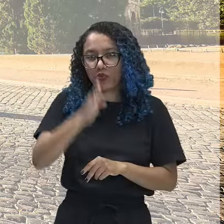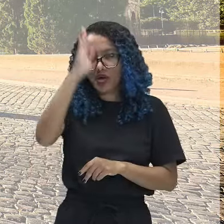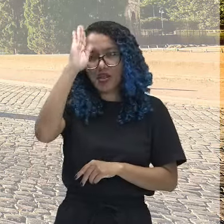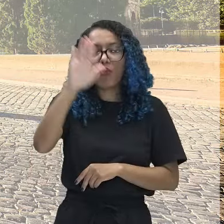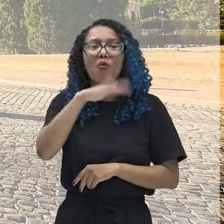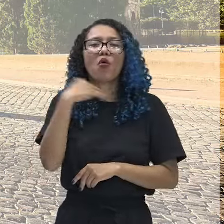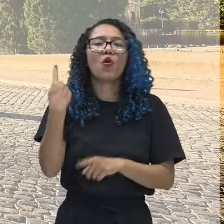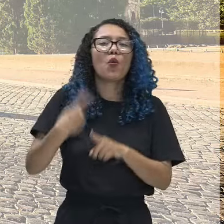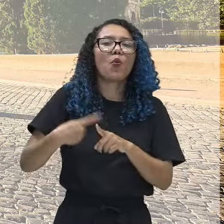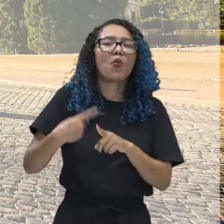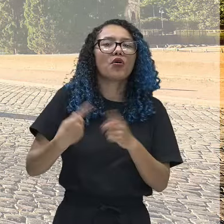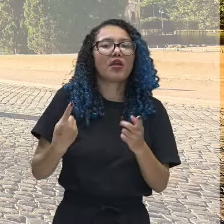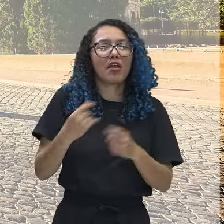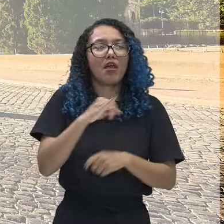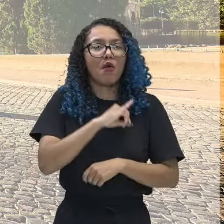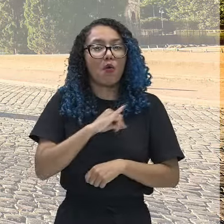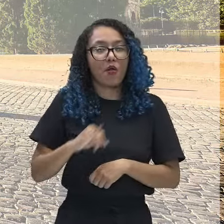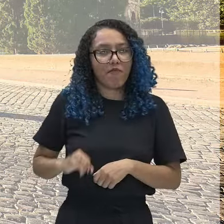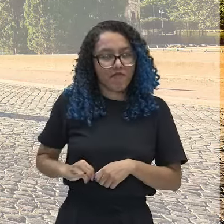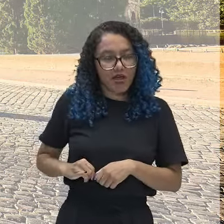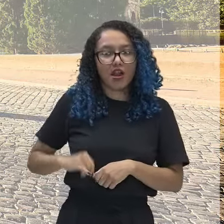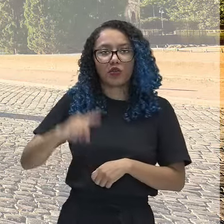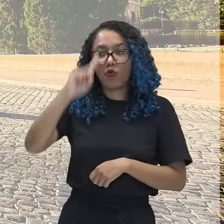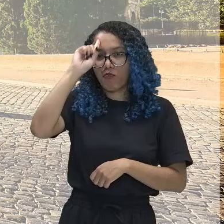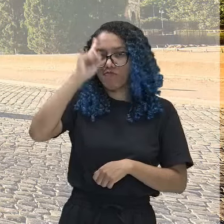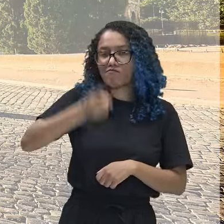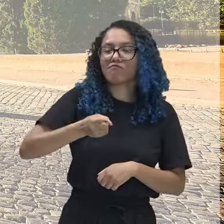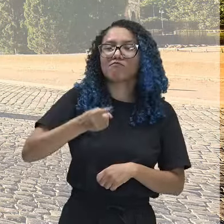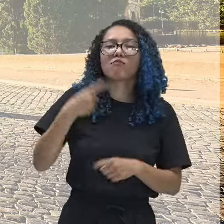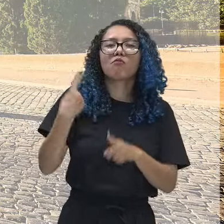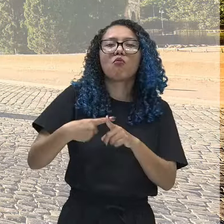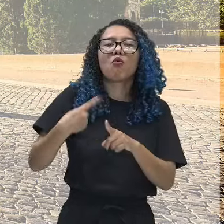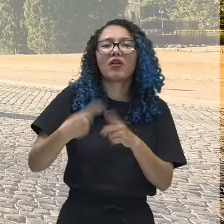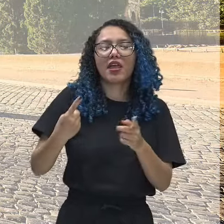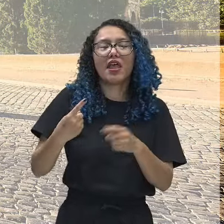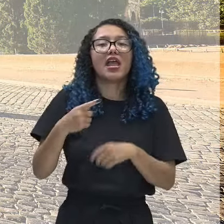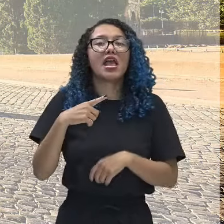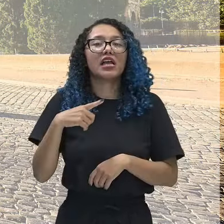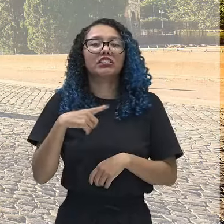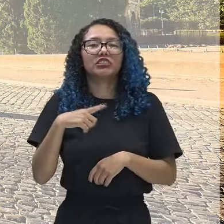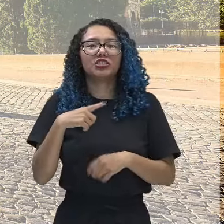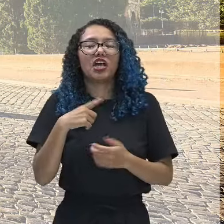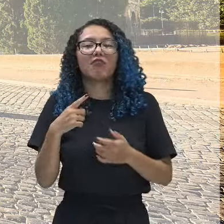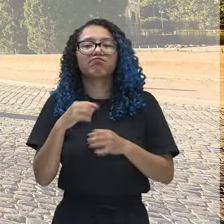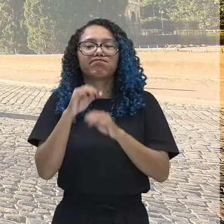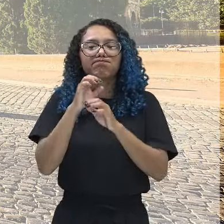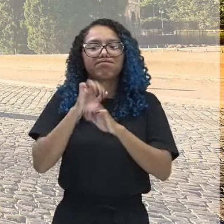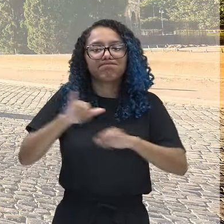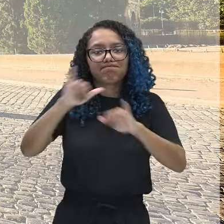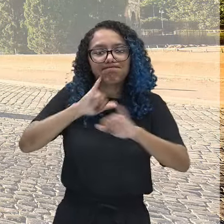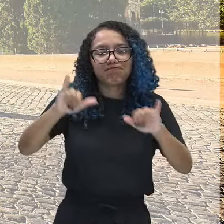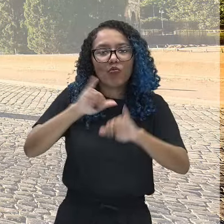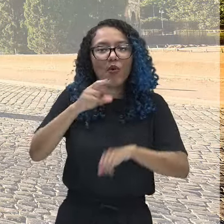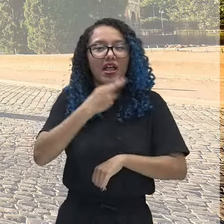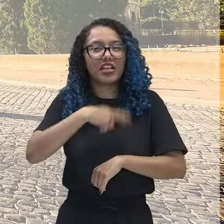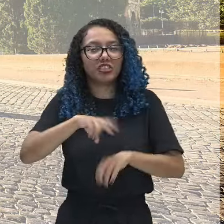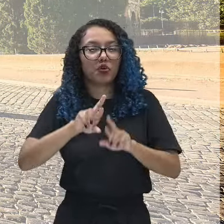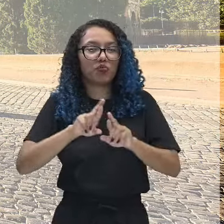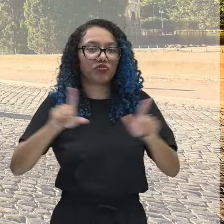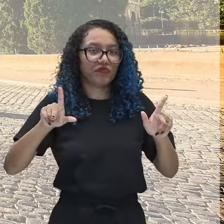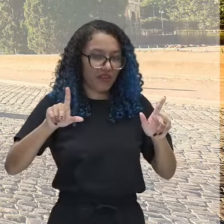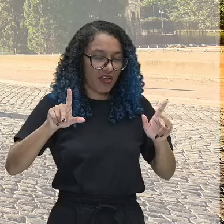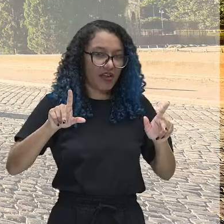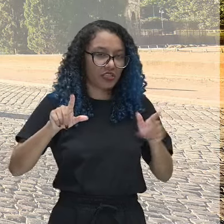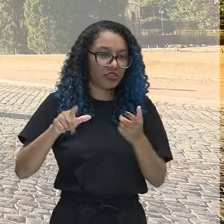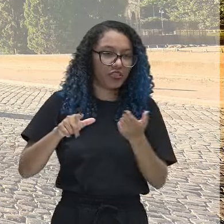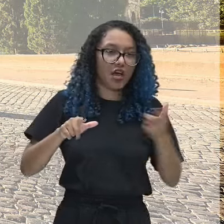pelo Império Romano, justamente porque pregava uma religião ou uma forma de culto que era diferente da que